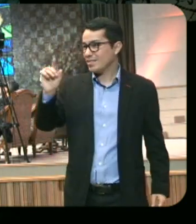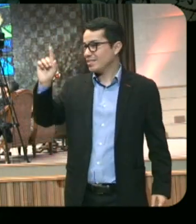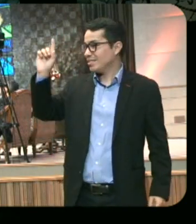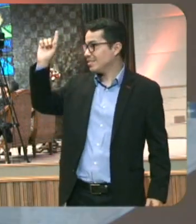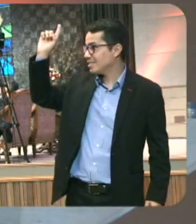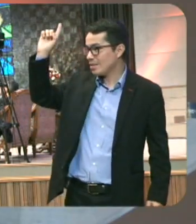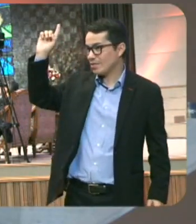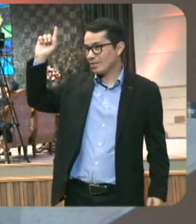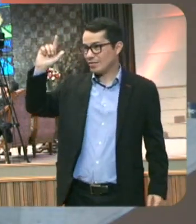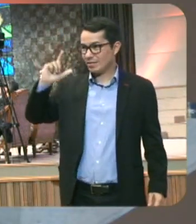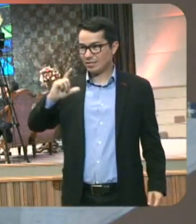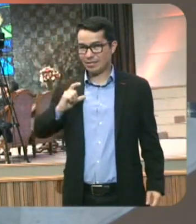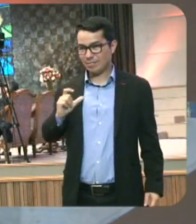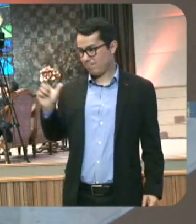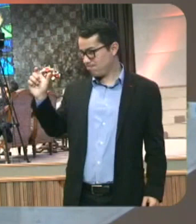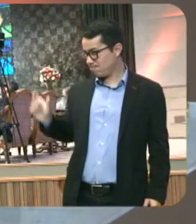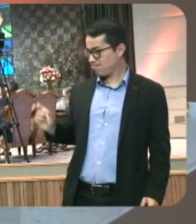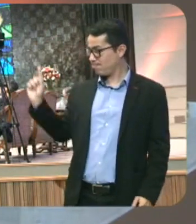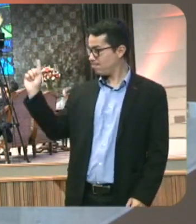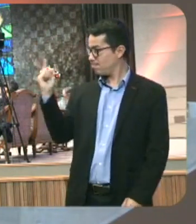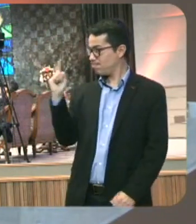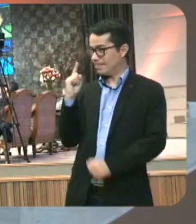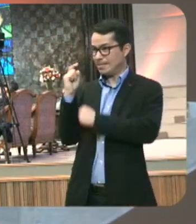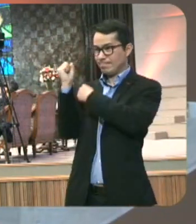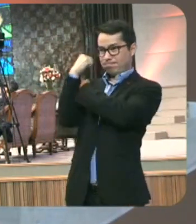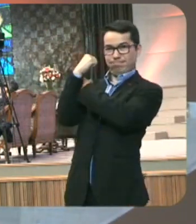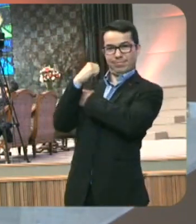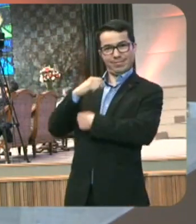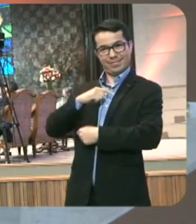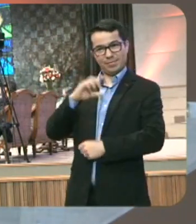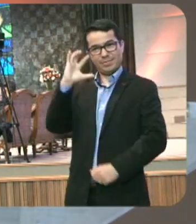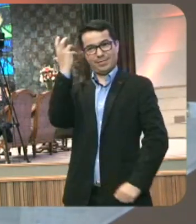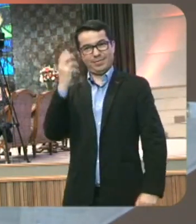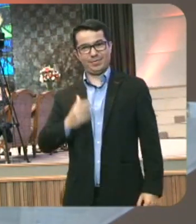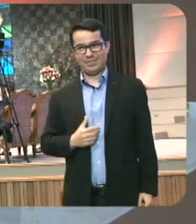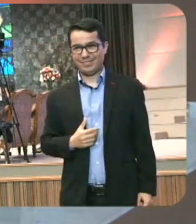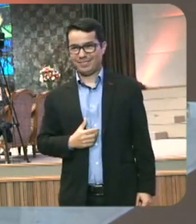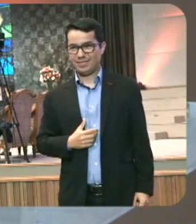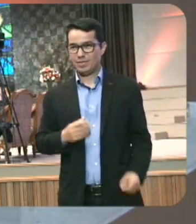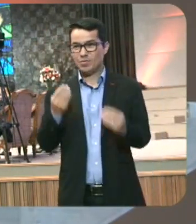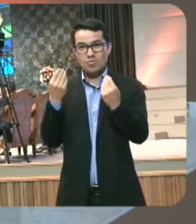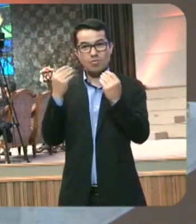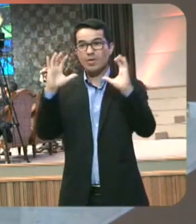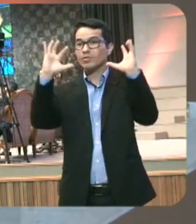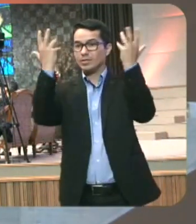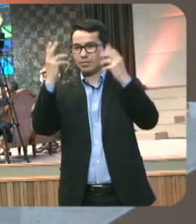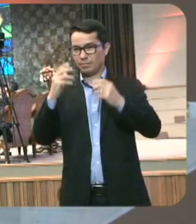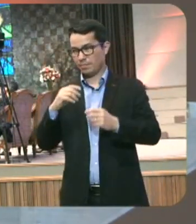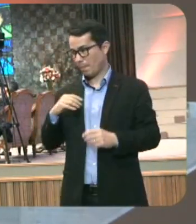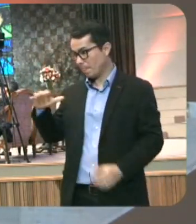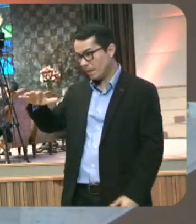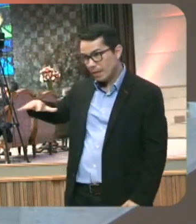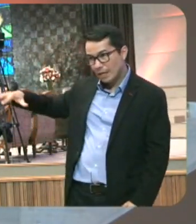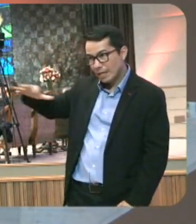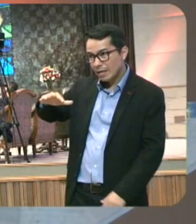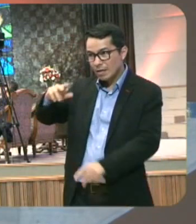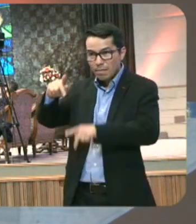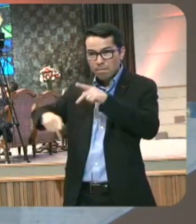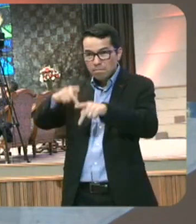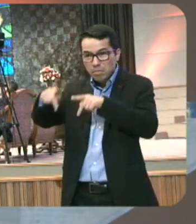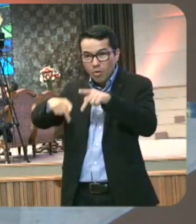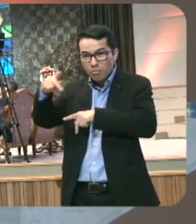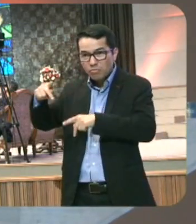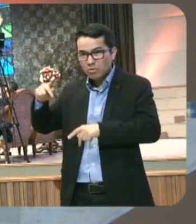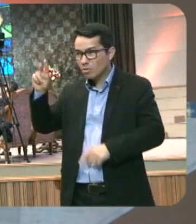ser enganado? E a gente viu que o como foram duas coisas. Aquele povo usou de dissimulação e